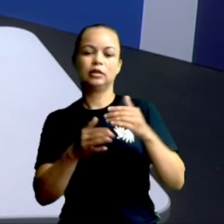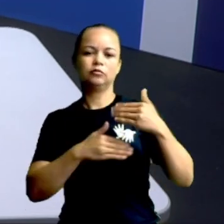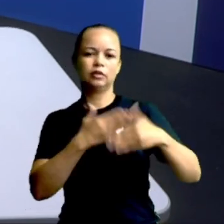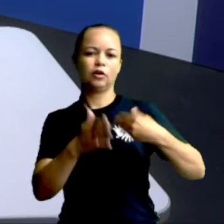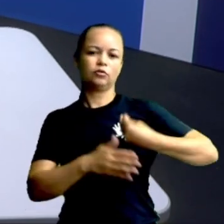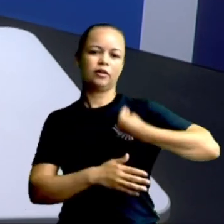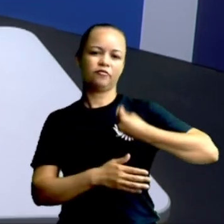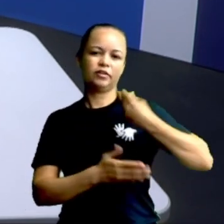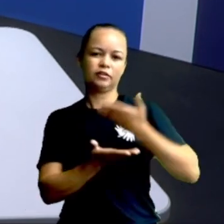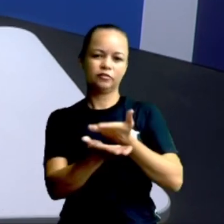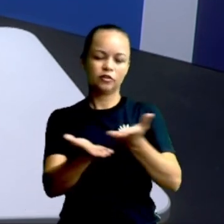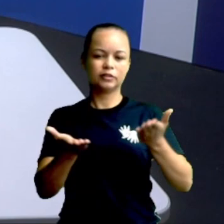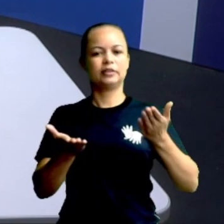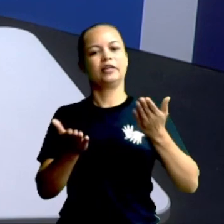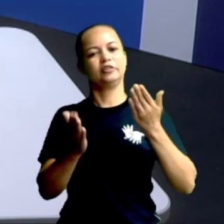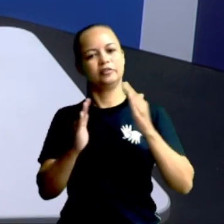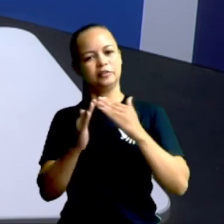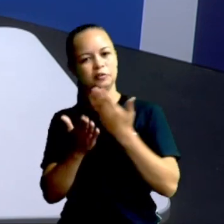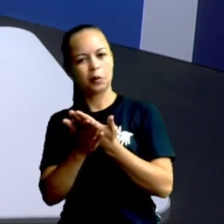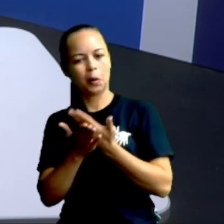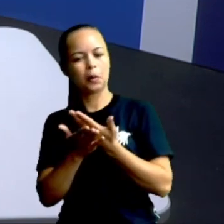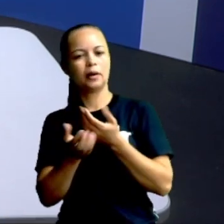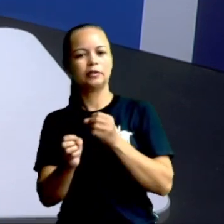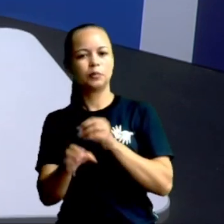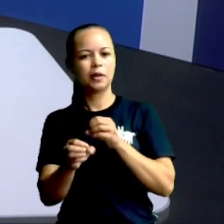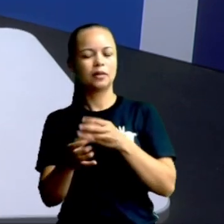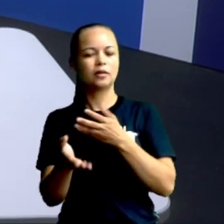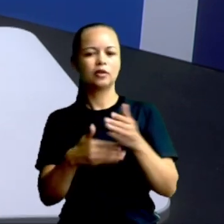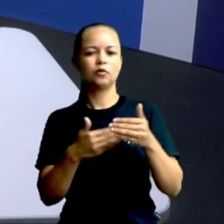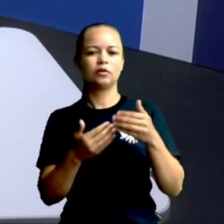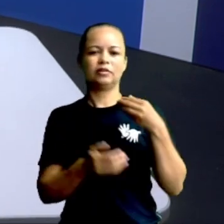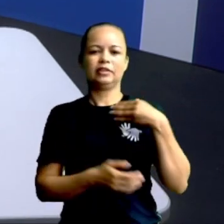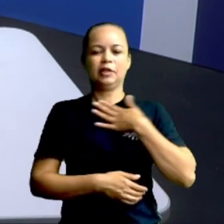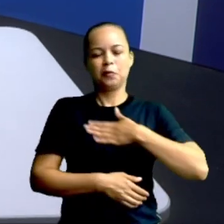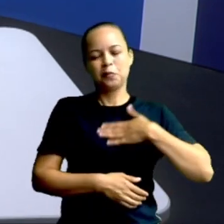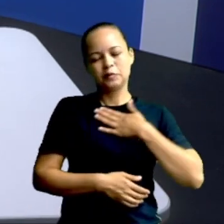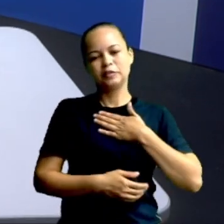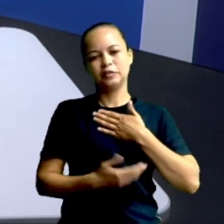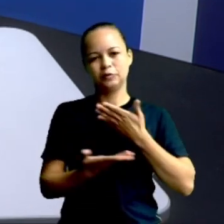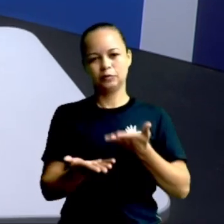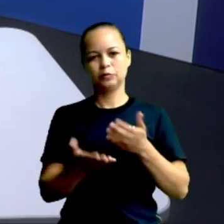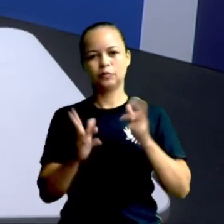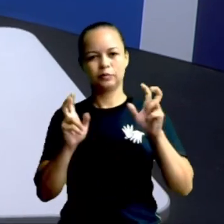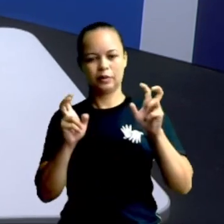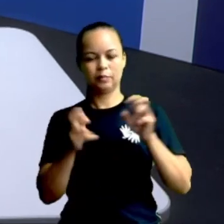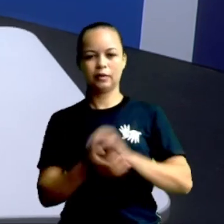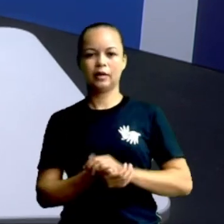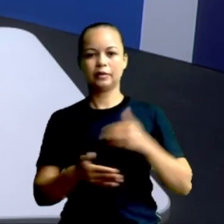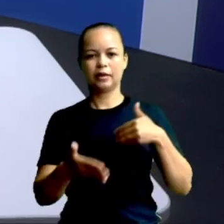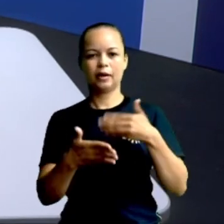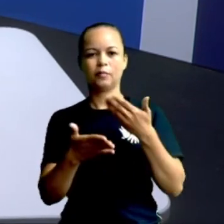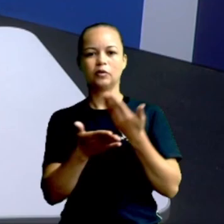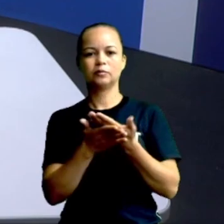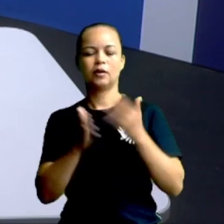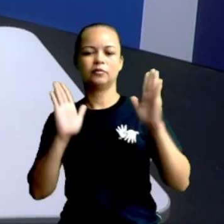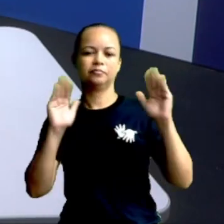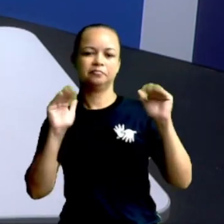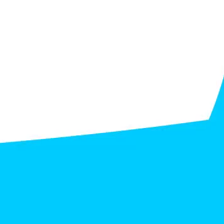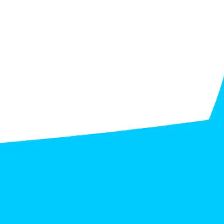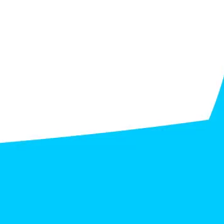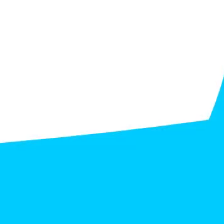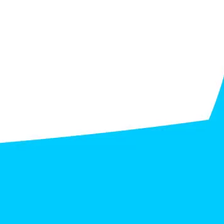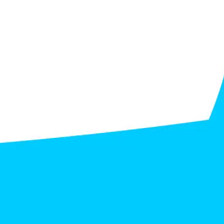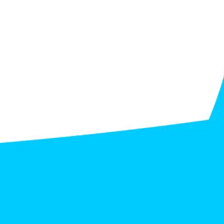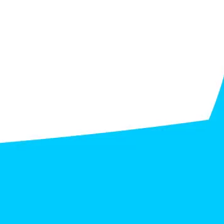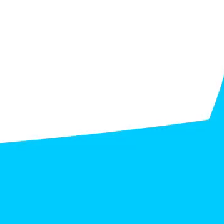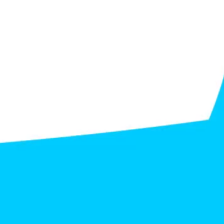da vida aí escolar de vocês. Isso aqui foi só para vocês terem um gostinho do assunto, tá bom? Até a próxima aula. Tchau!